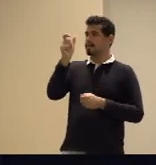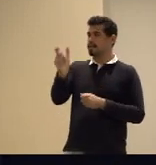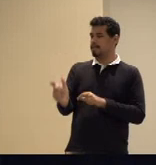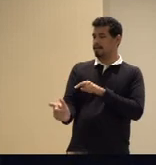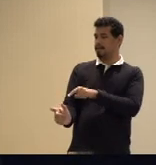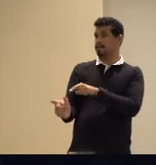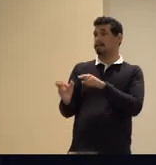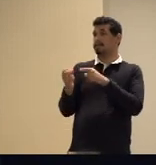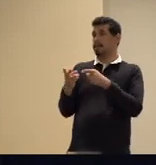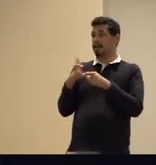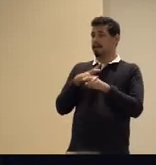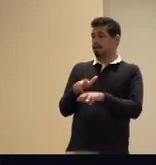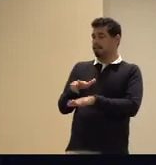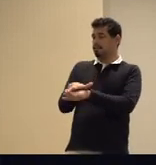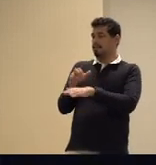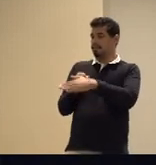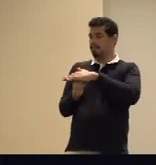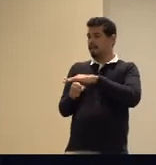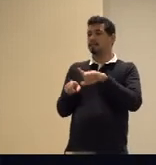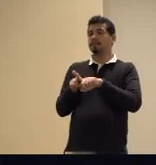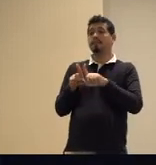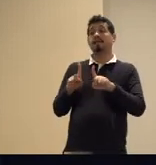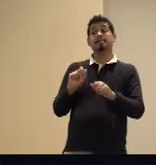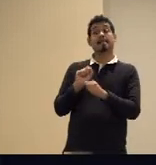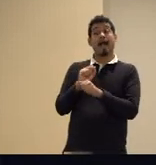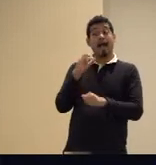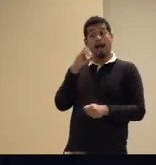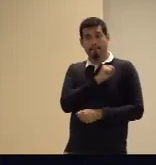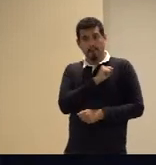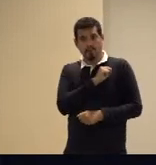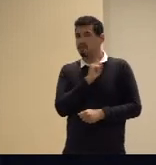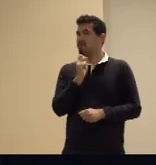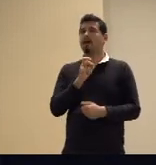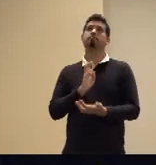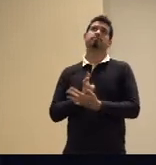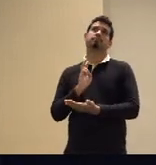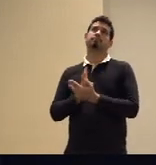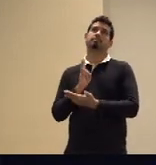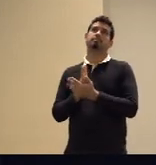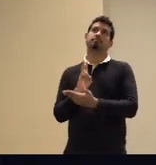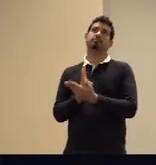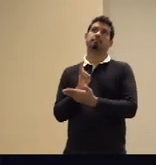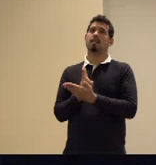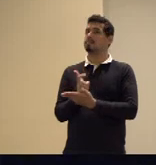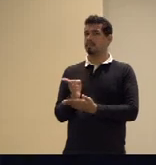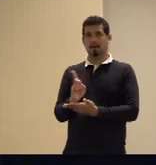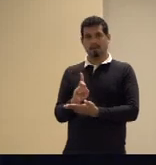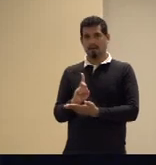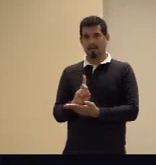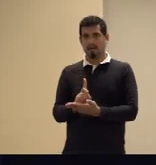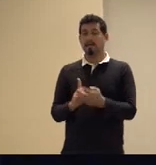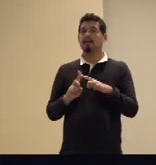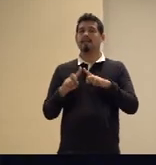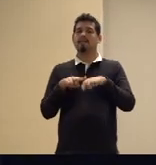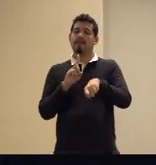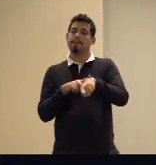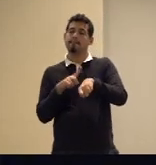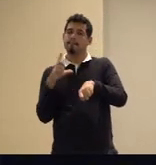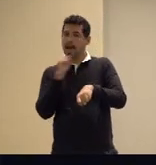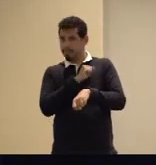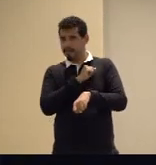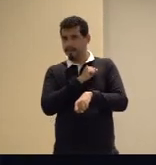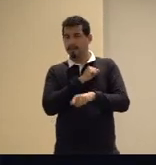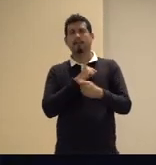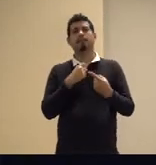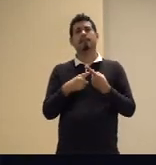ou internado, ele está aqui provisoriamente, ele está aqui no menor tempo possível.